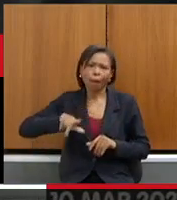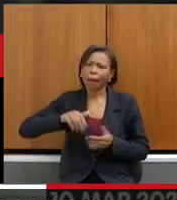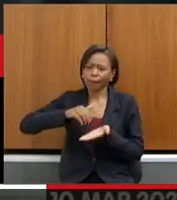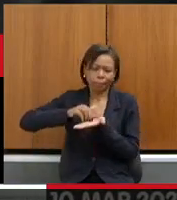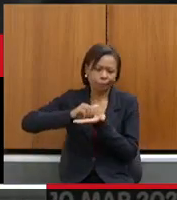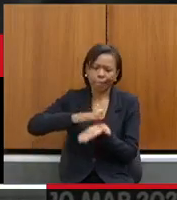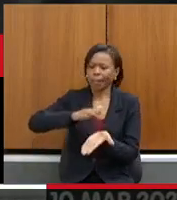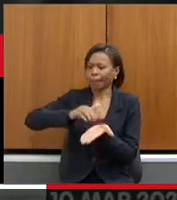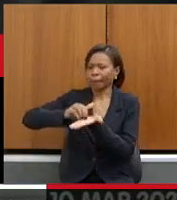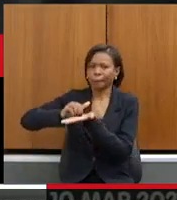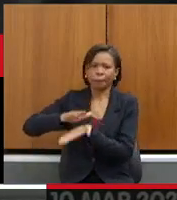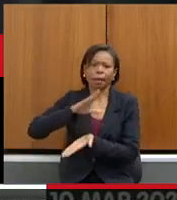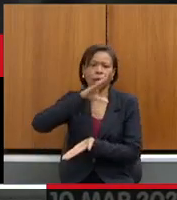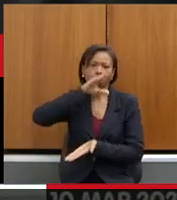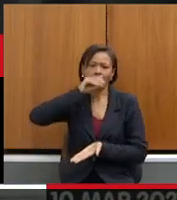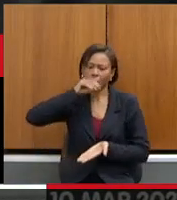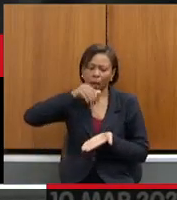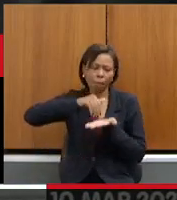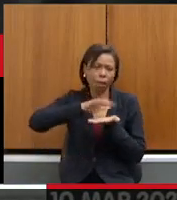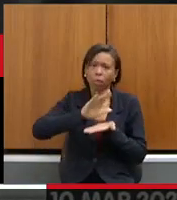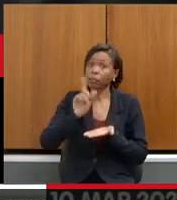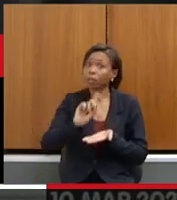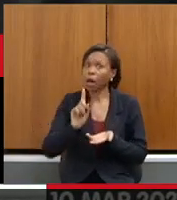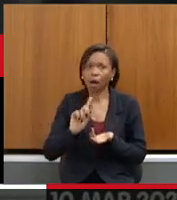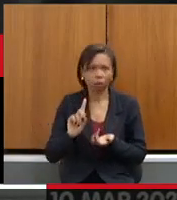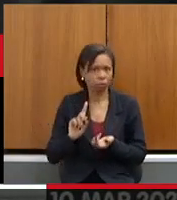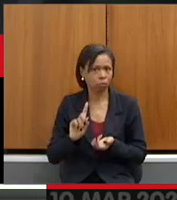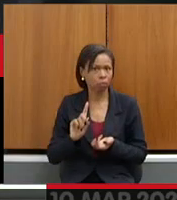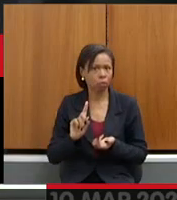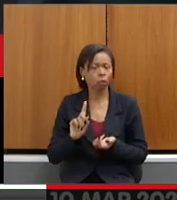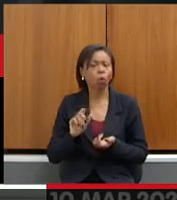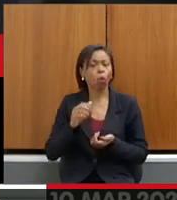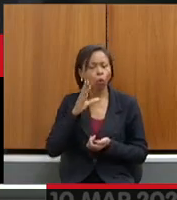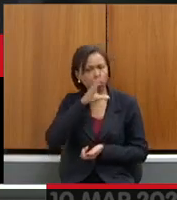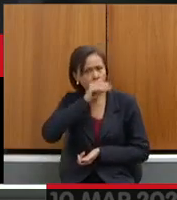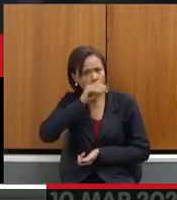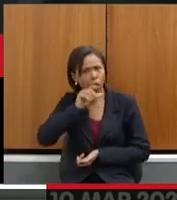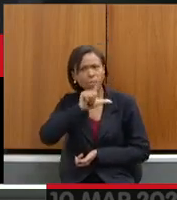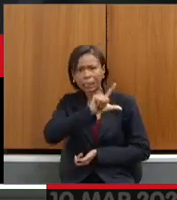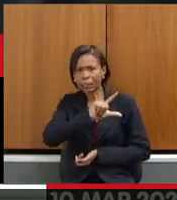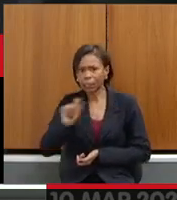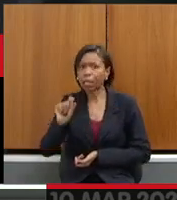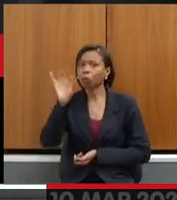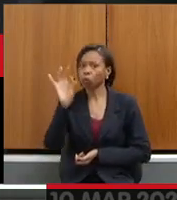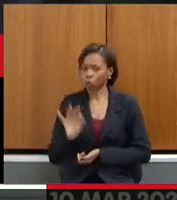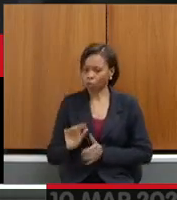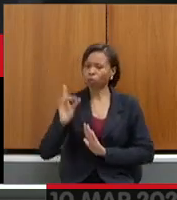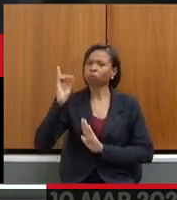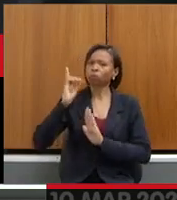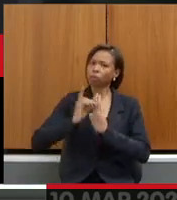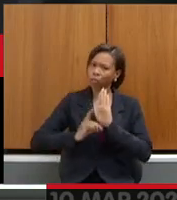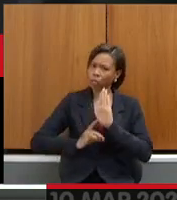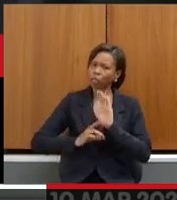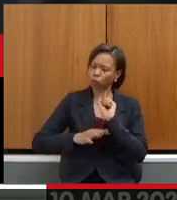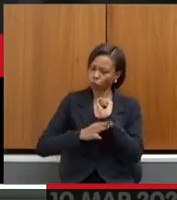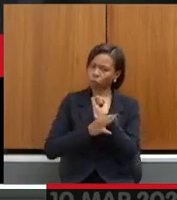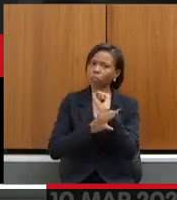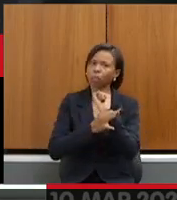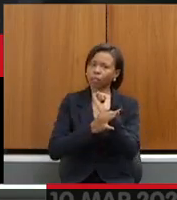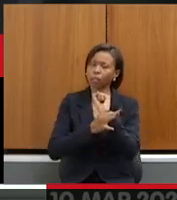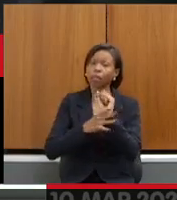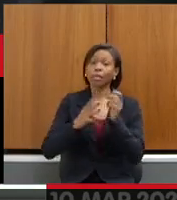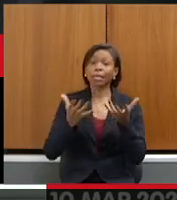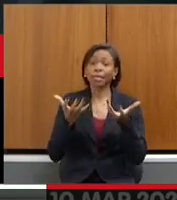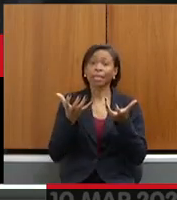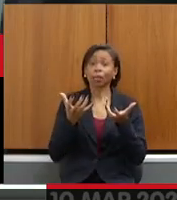demitir servidores de demitir pelo contrário servidores terão 100 porcento do seu direito assegurado e nós queremos é ampliar a